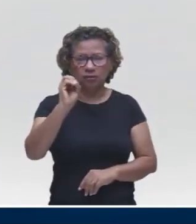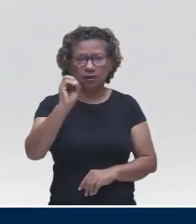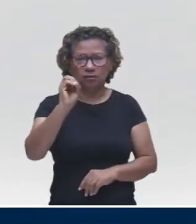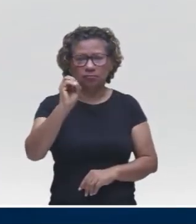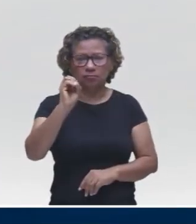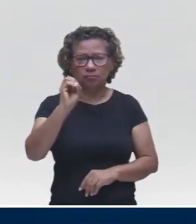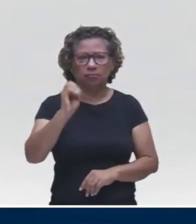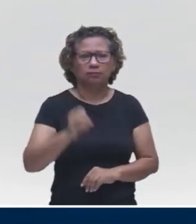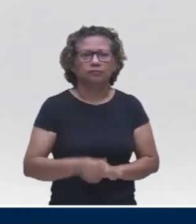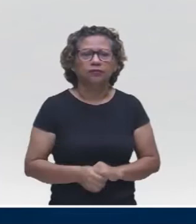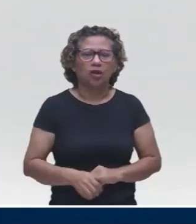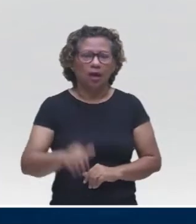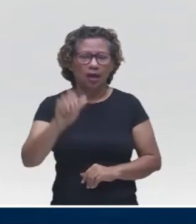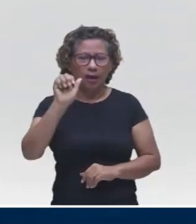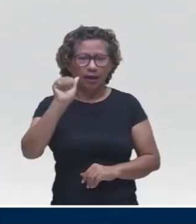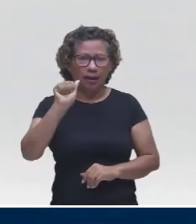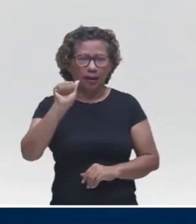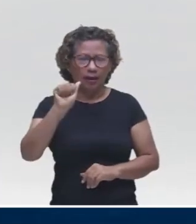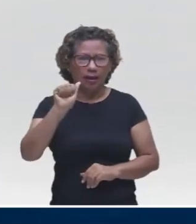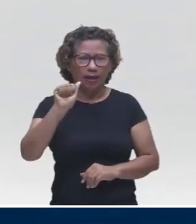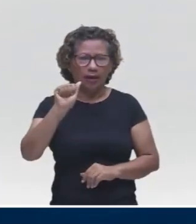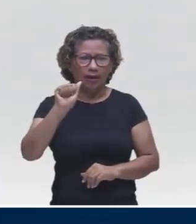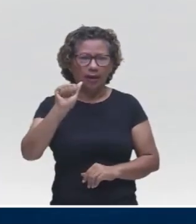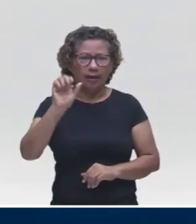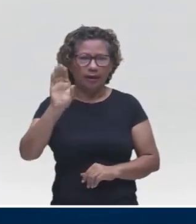A e b são chamados de